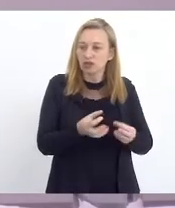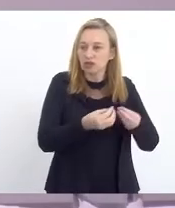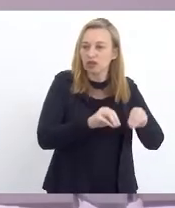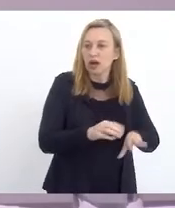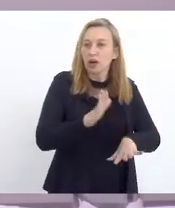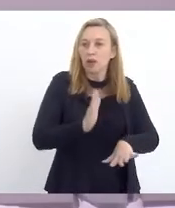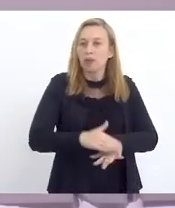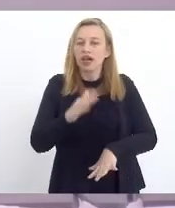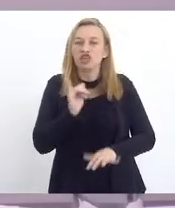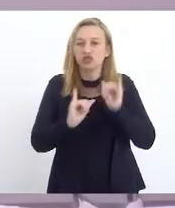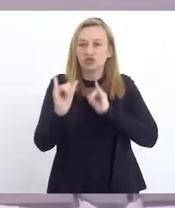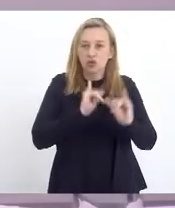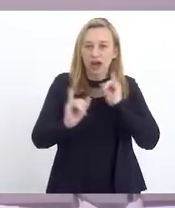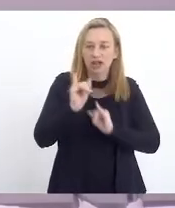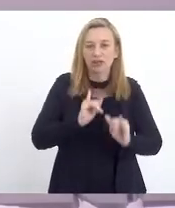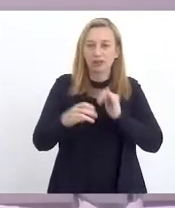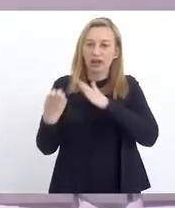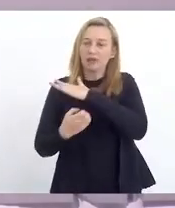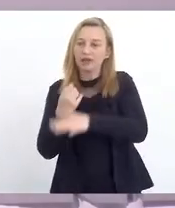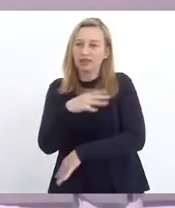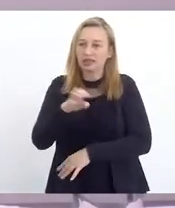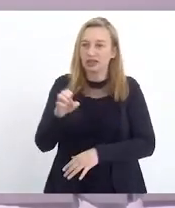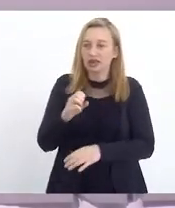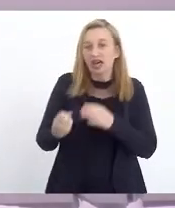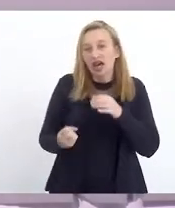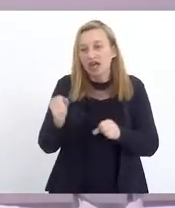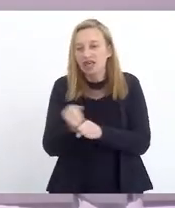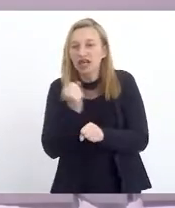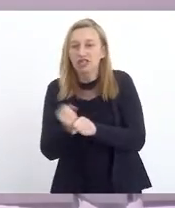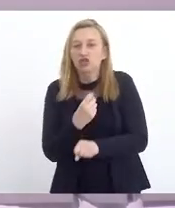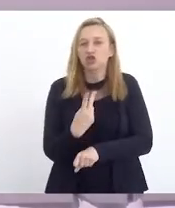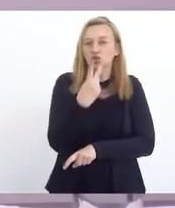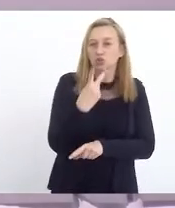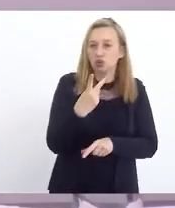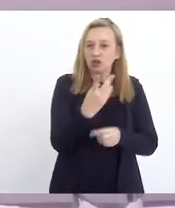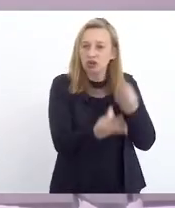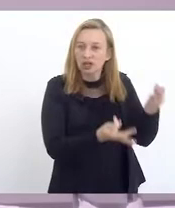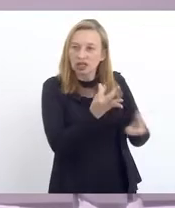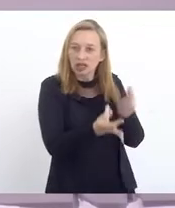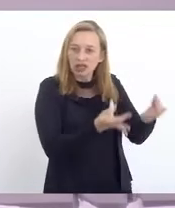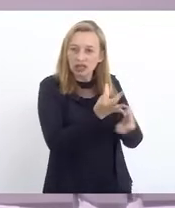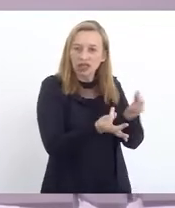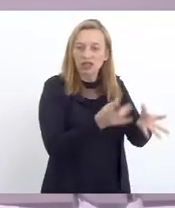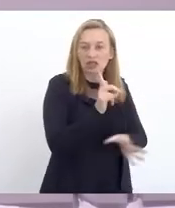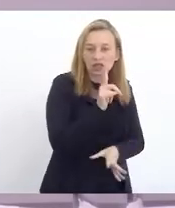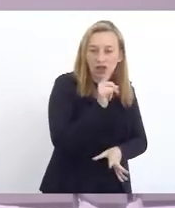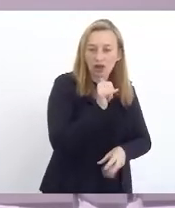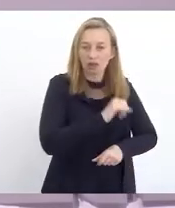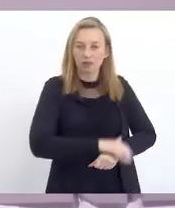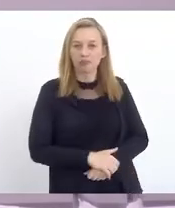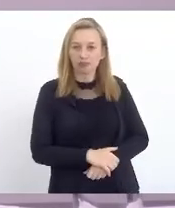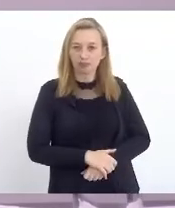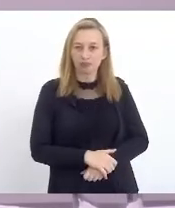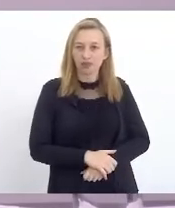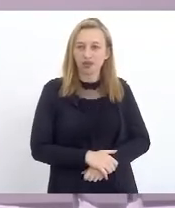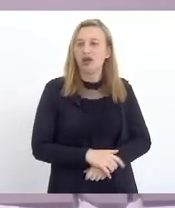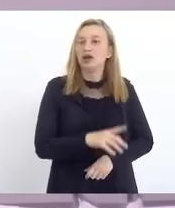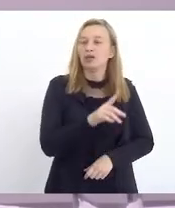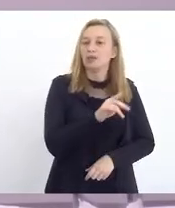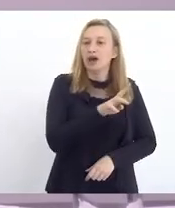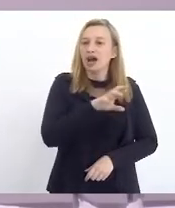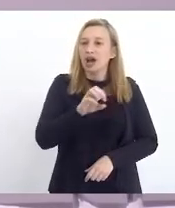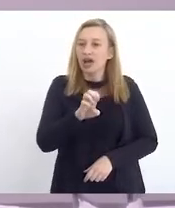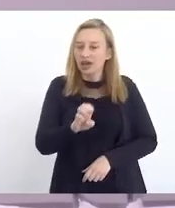mais recente divulgado pela SEDAI é a construção de 2 unidades de tratamento de rios, UTRs. Barreiras que